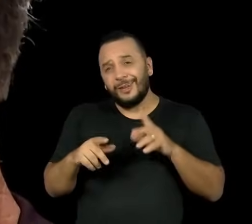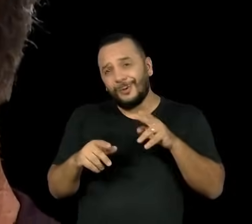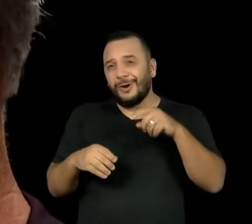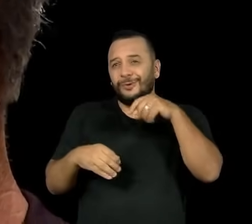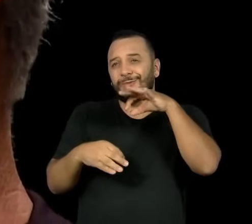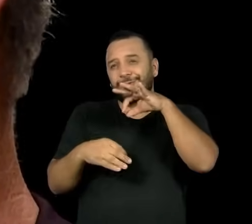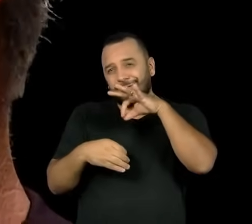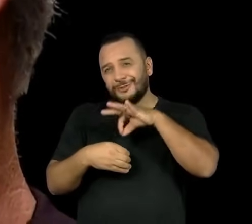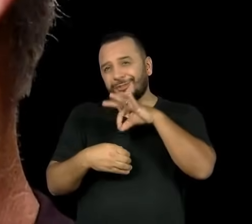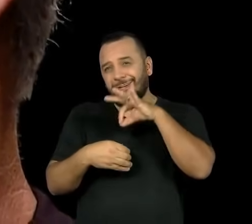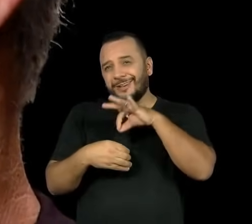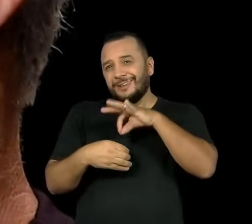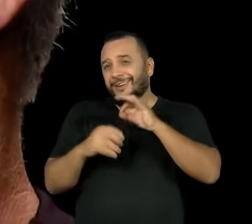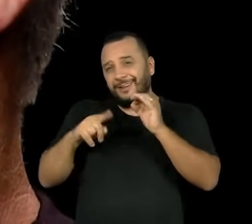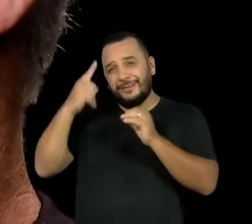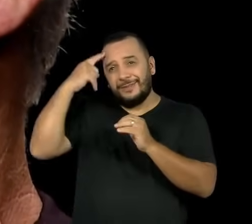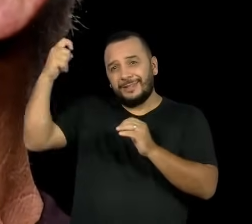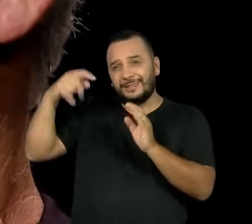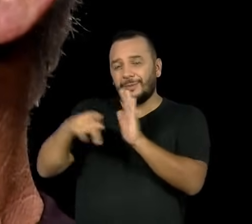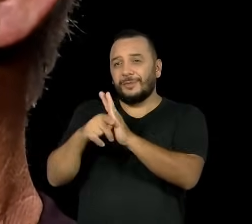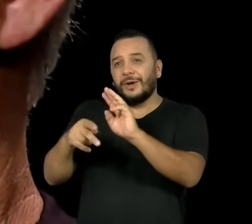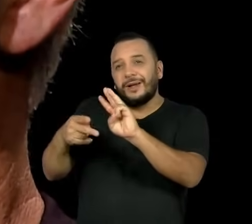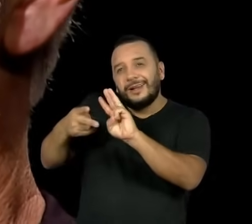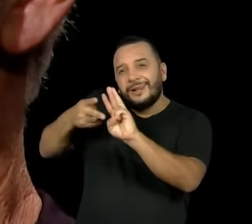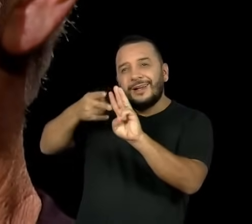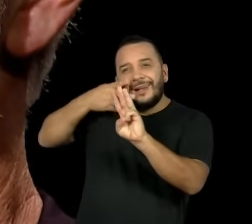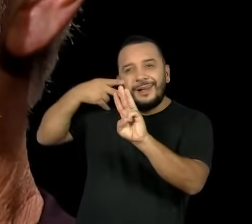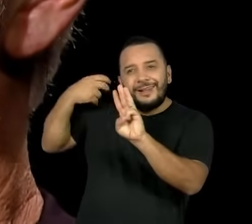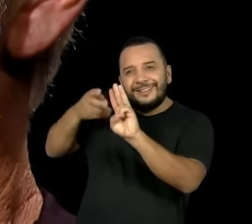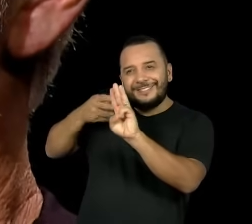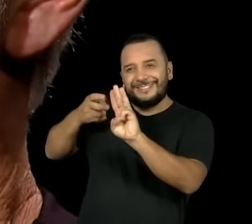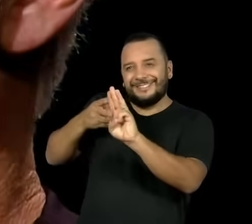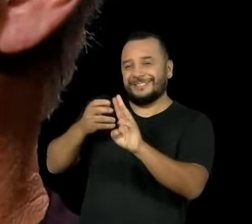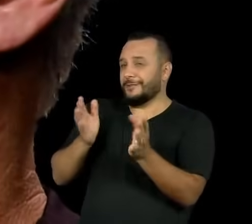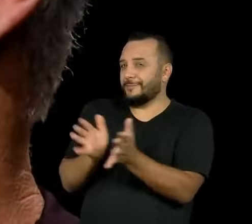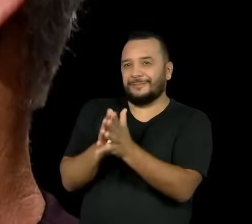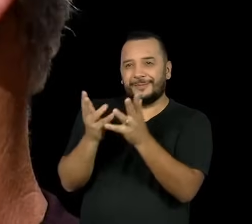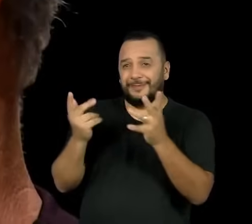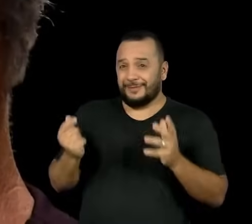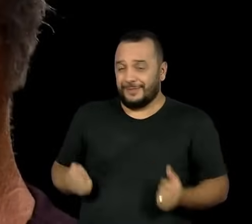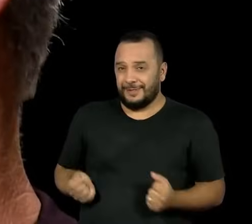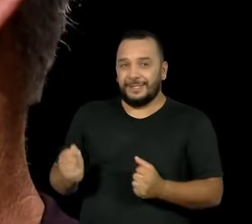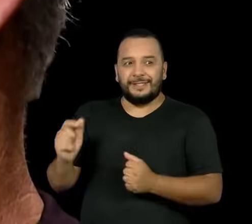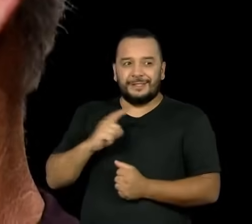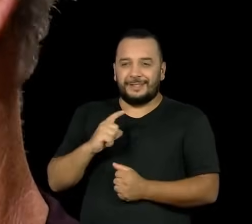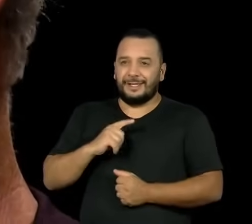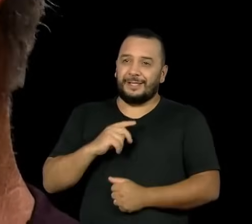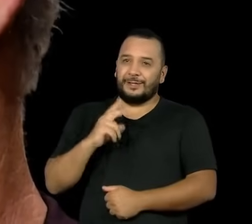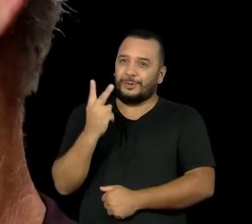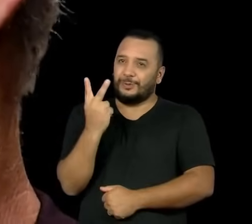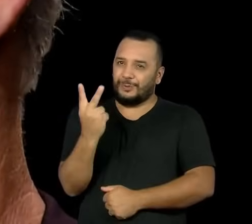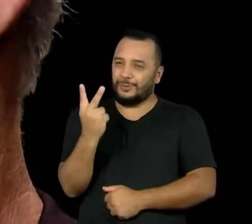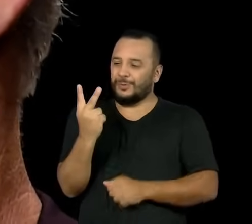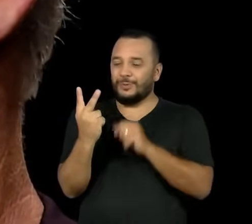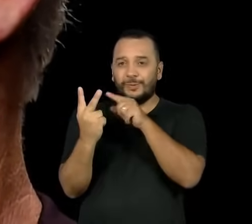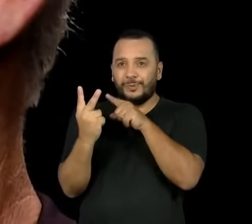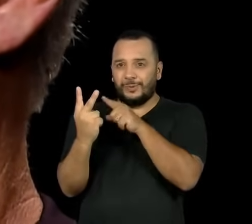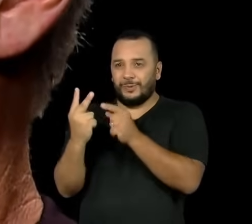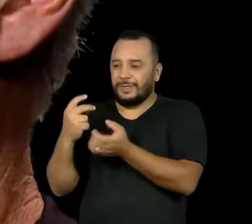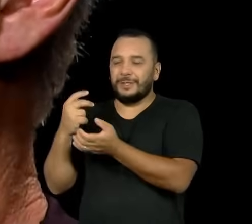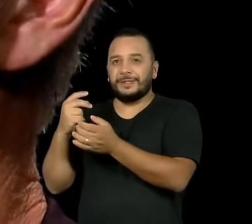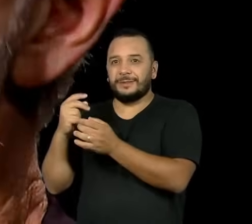invenção indígena maravilhosa, isso. né? É uma invenção que une duas plantas da floresta